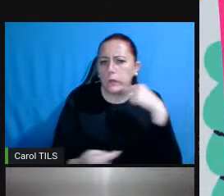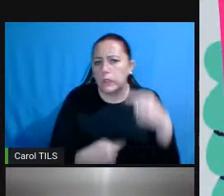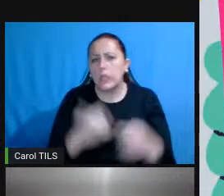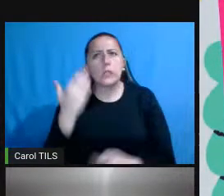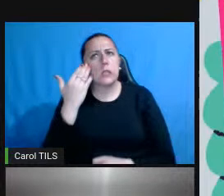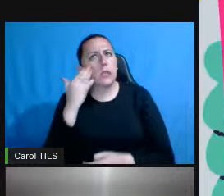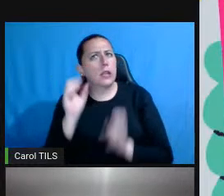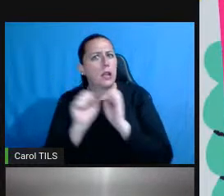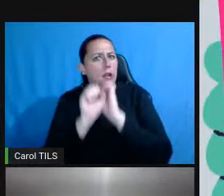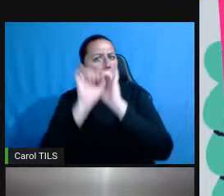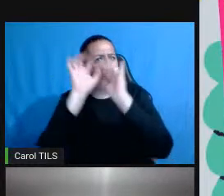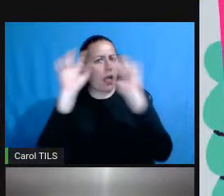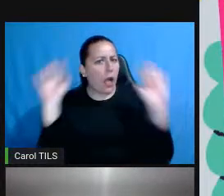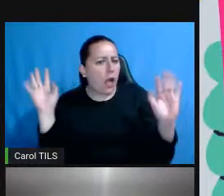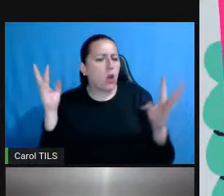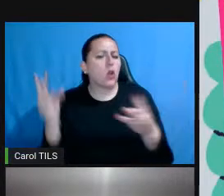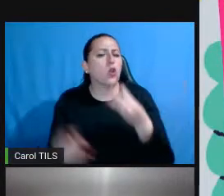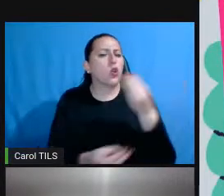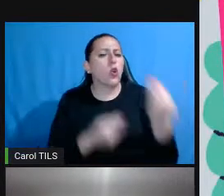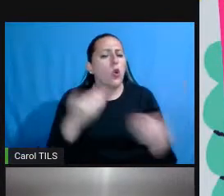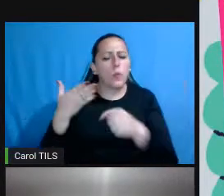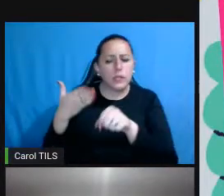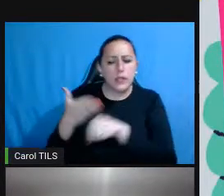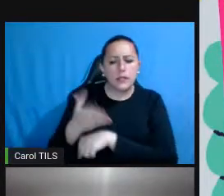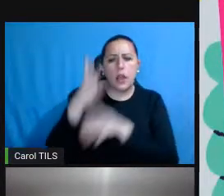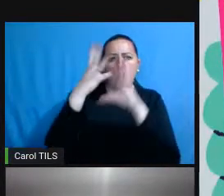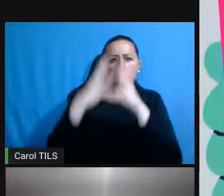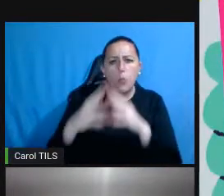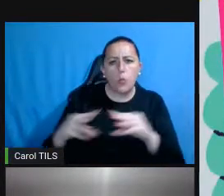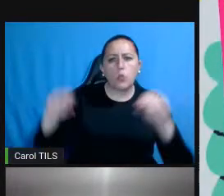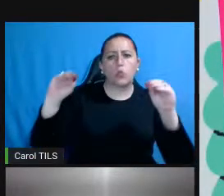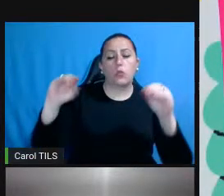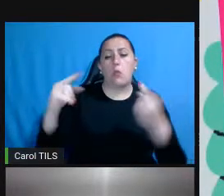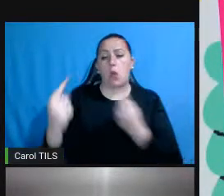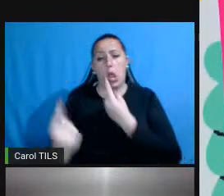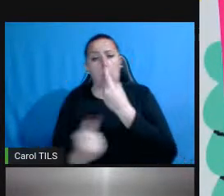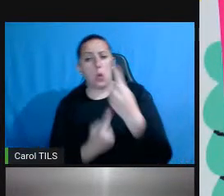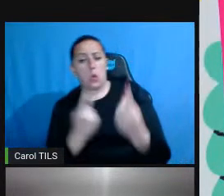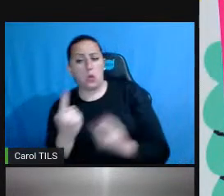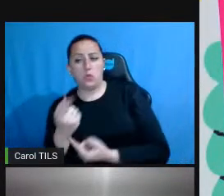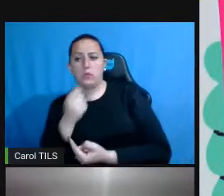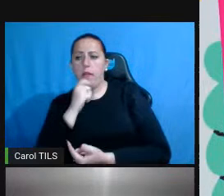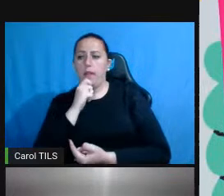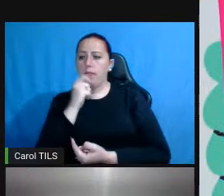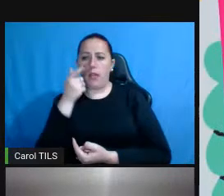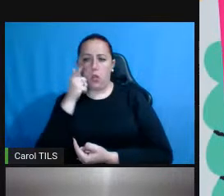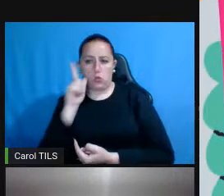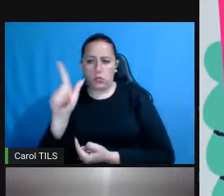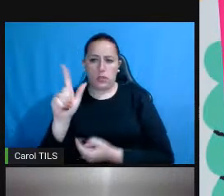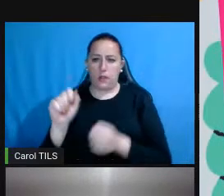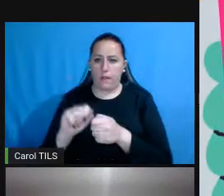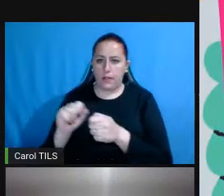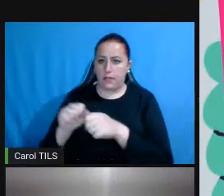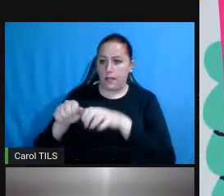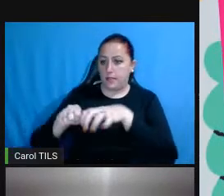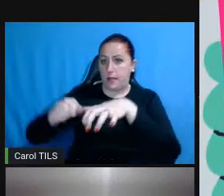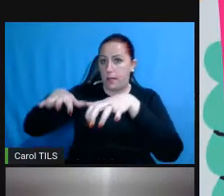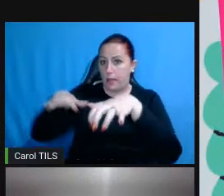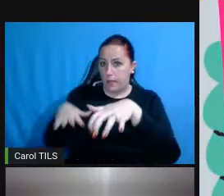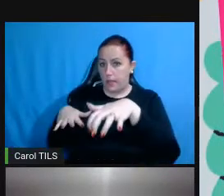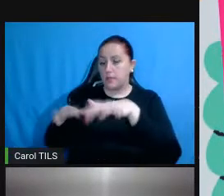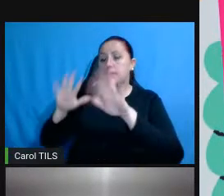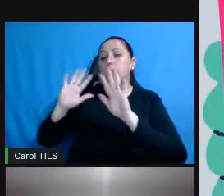pouco para acessar o Moodle. Alguns não conseguiram fazer as APNPs e esperamos que agora consiga